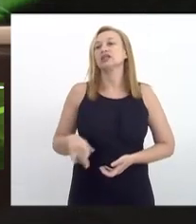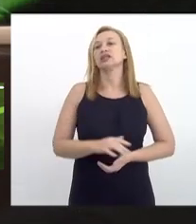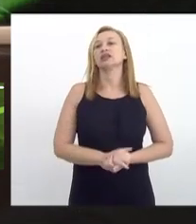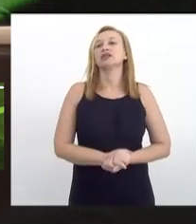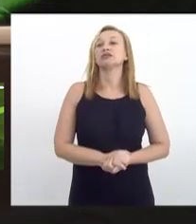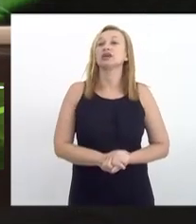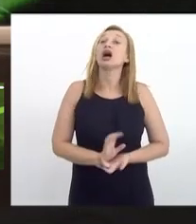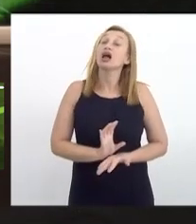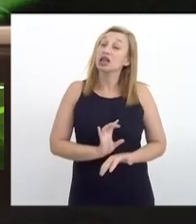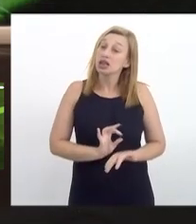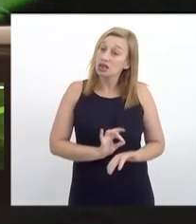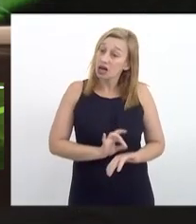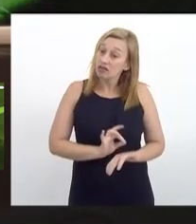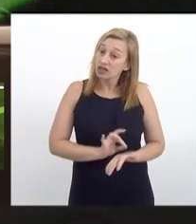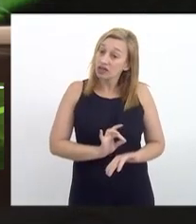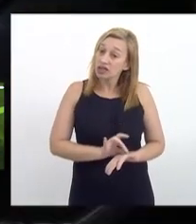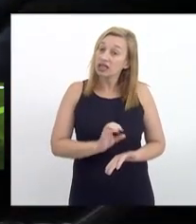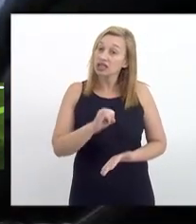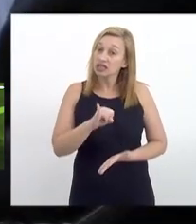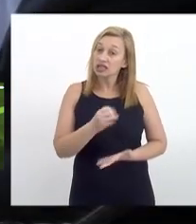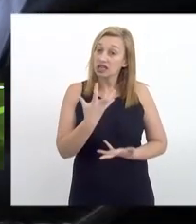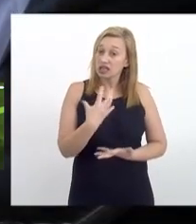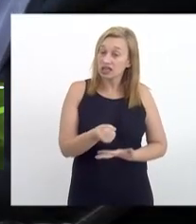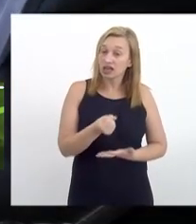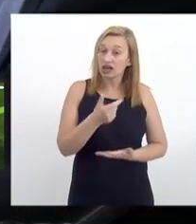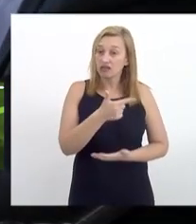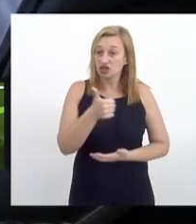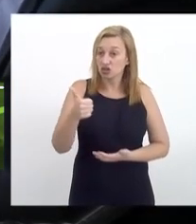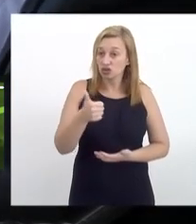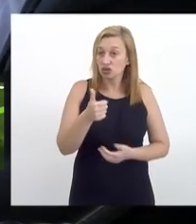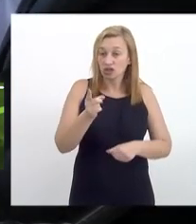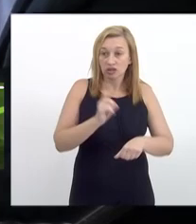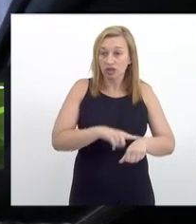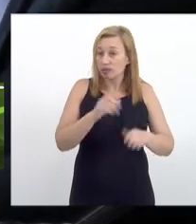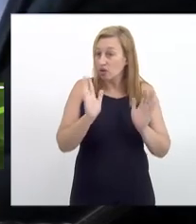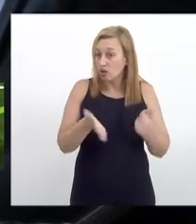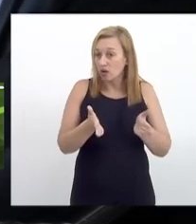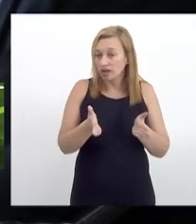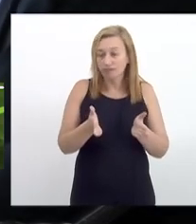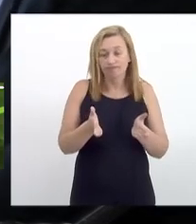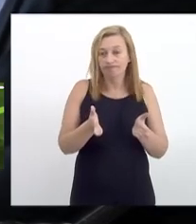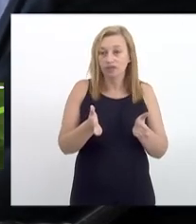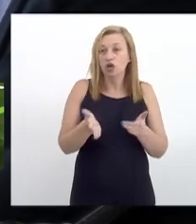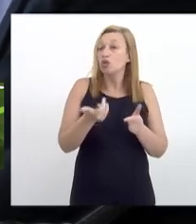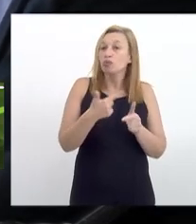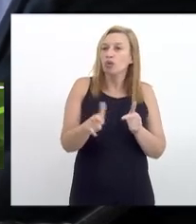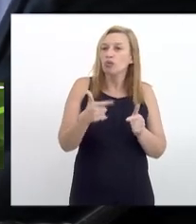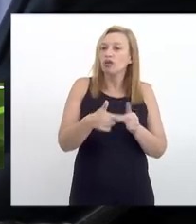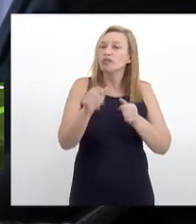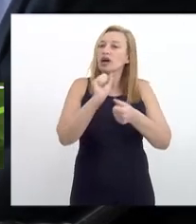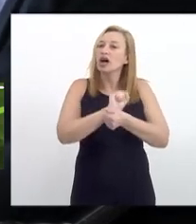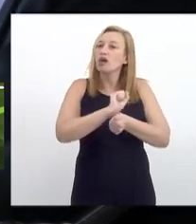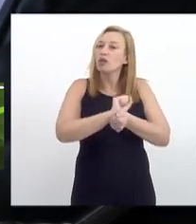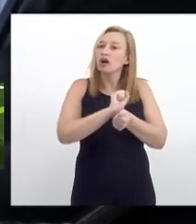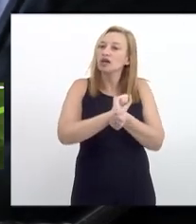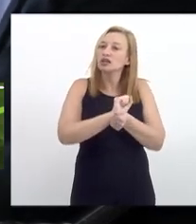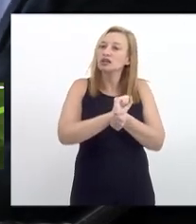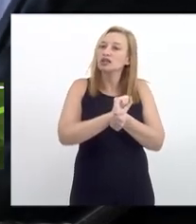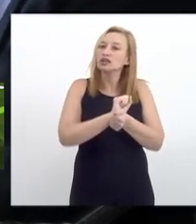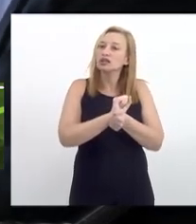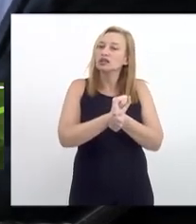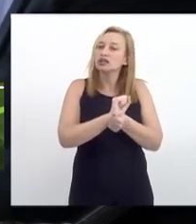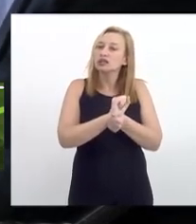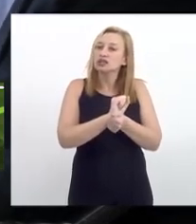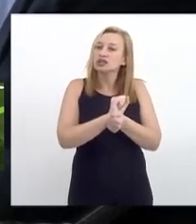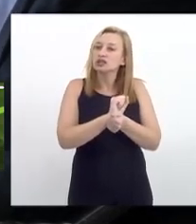que na realidade se adotar 21 não é que a gente tenha tempo a partir de agora o problema é que a gente tem que esperar a execução